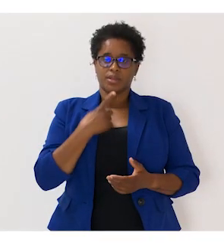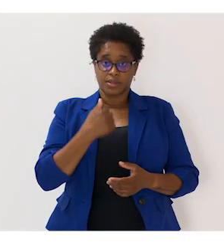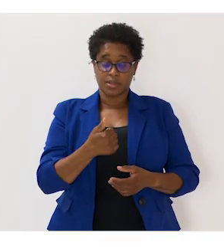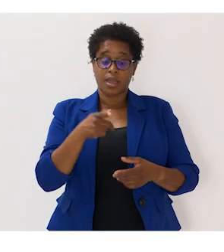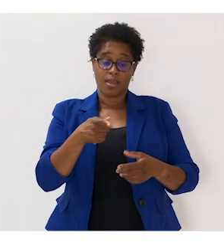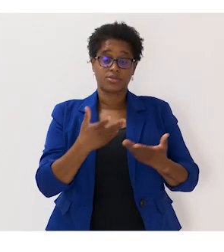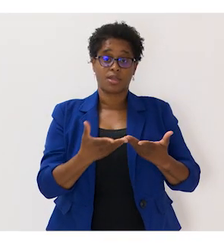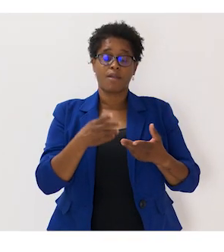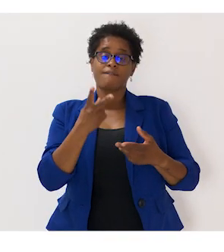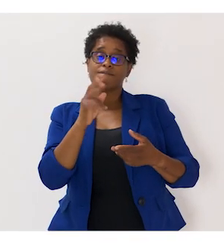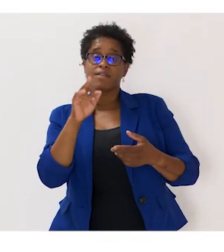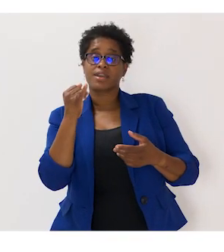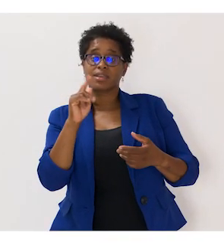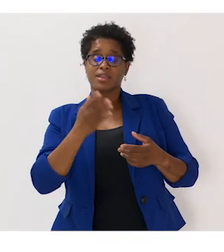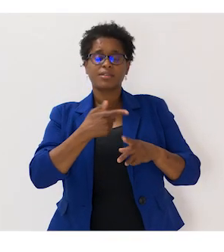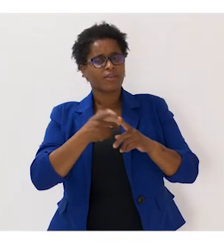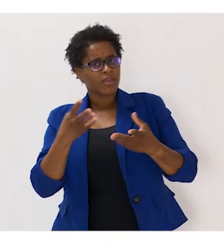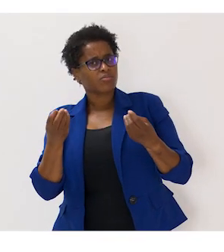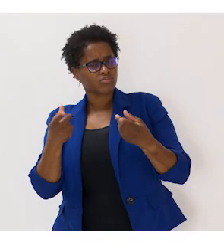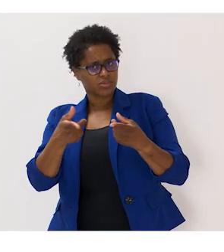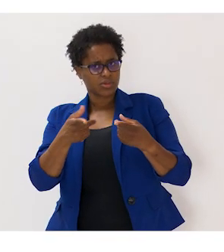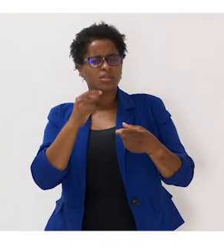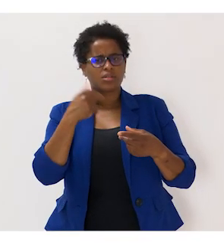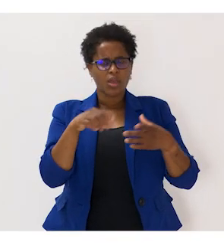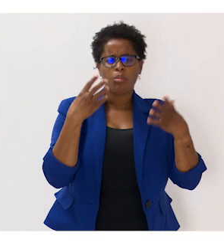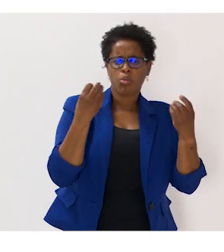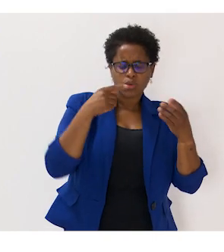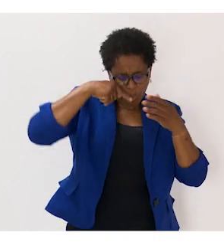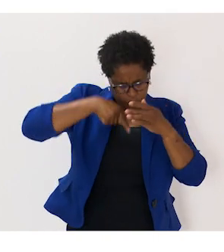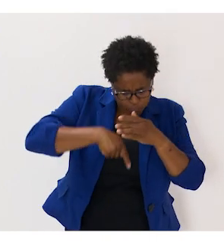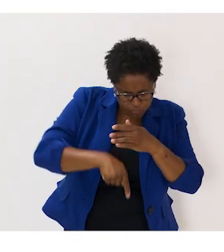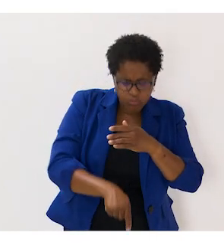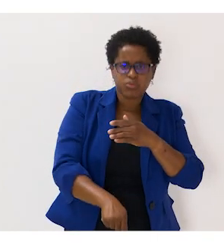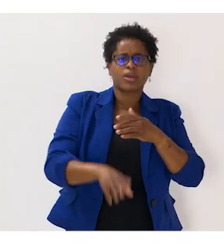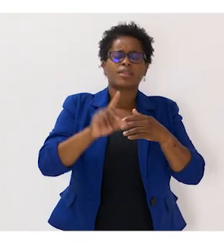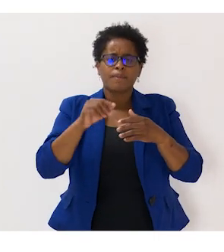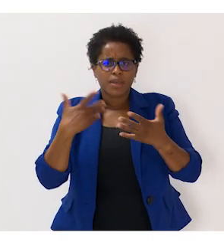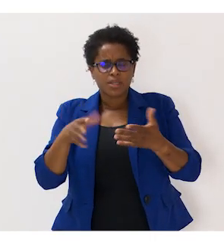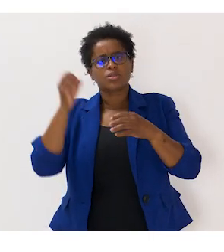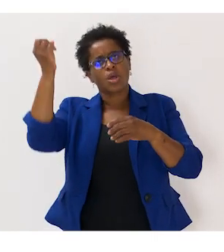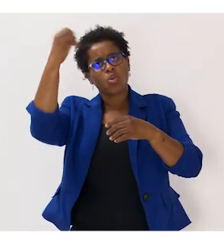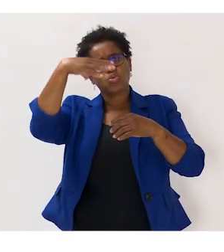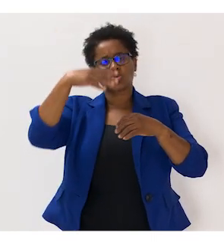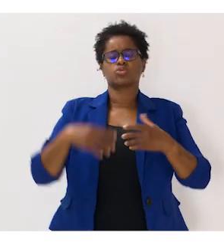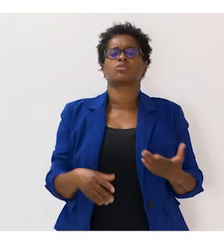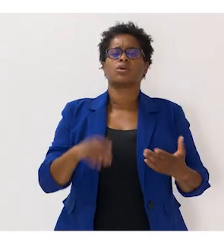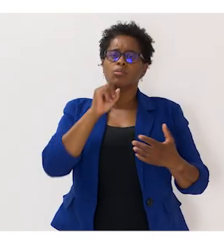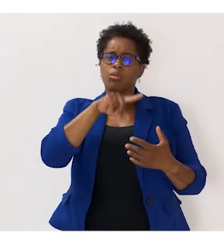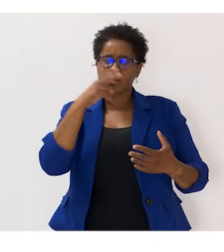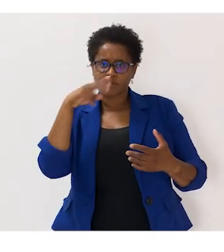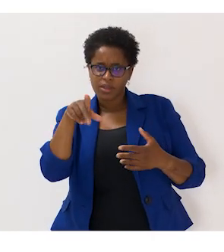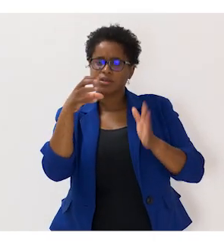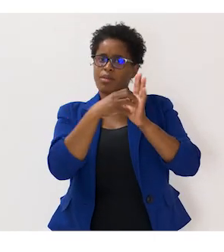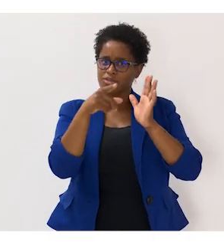E esta variedade depende também muito da profundidade e da incidência da luz. Como podem ver nesta